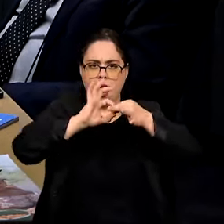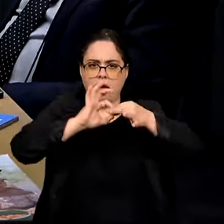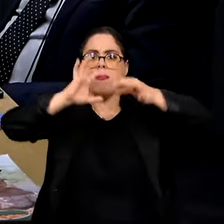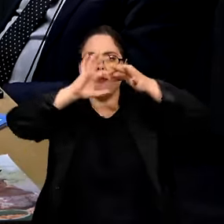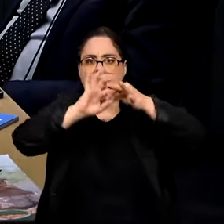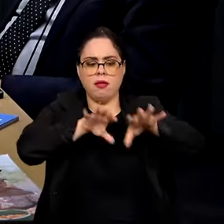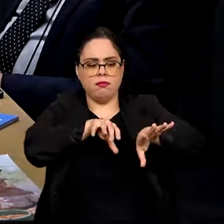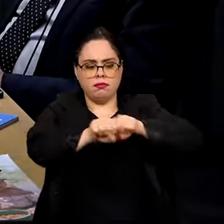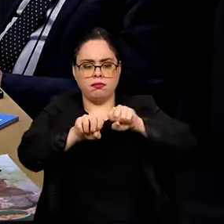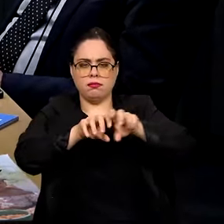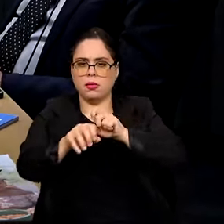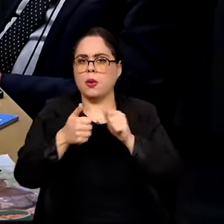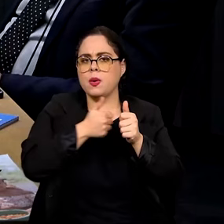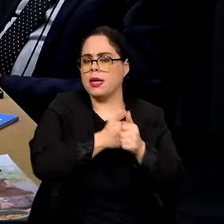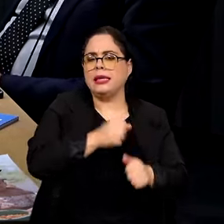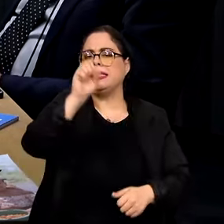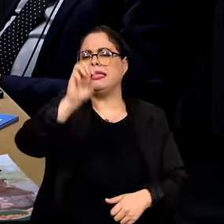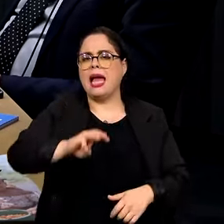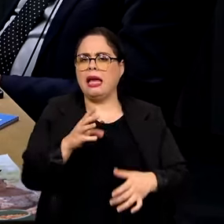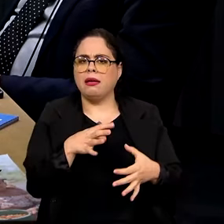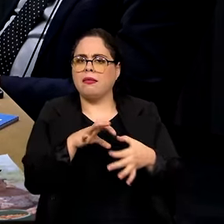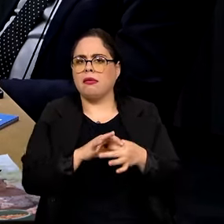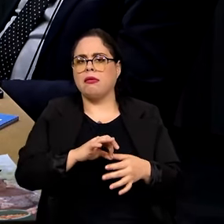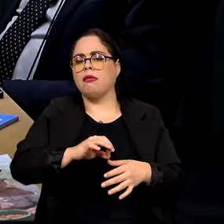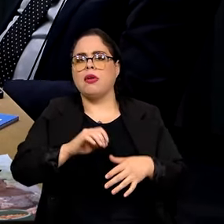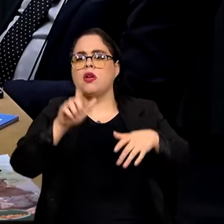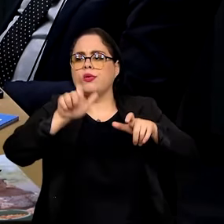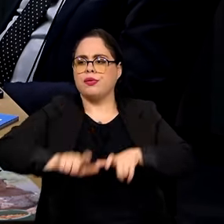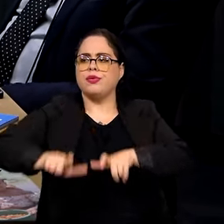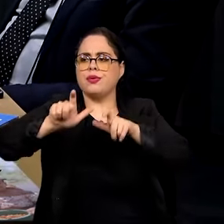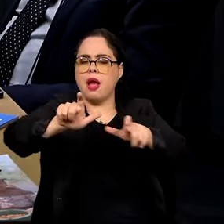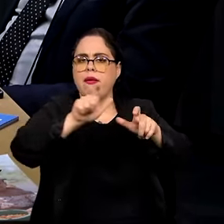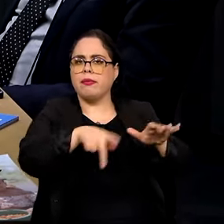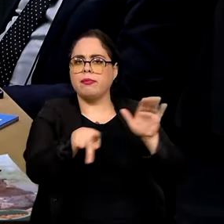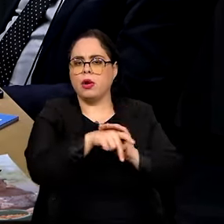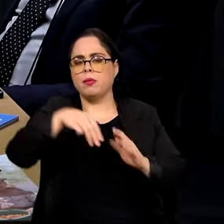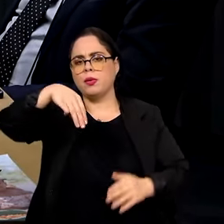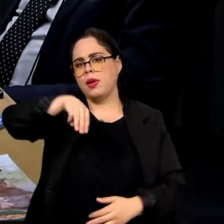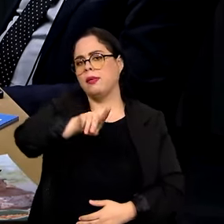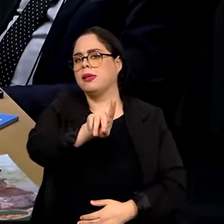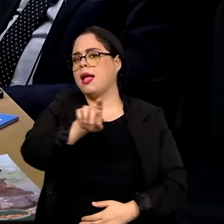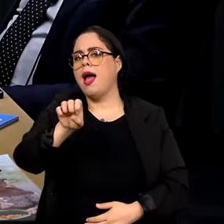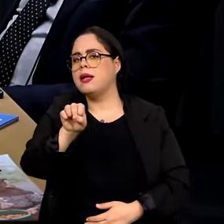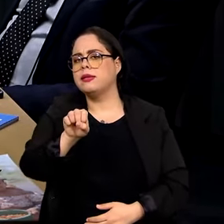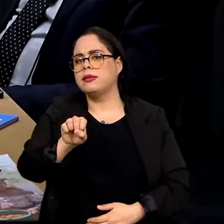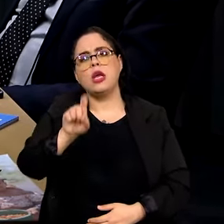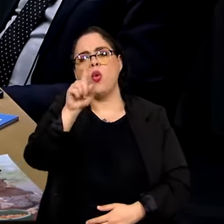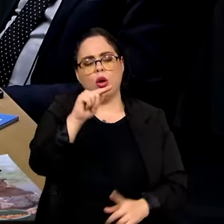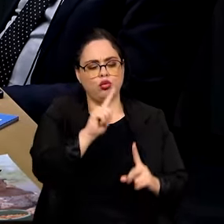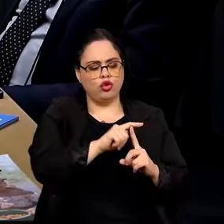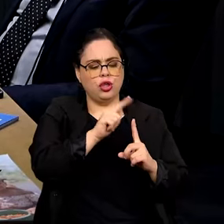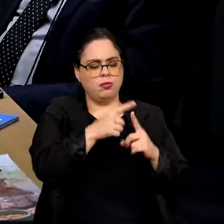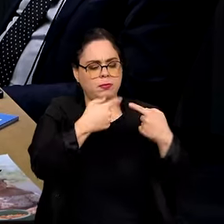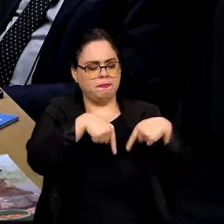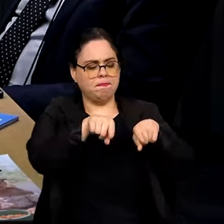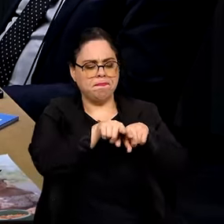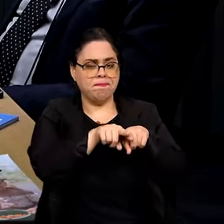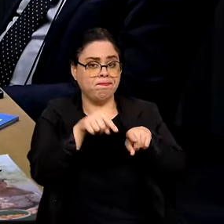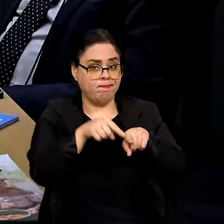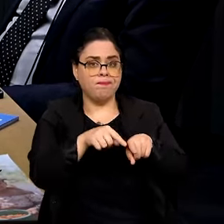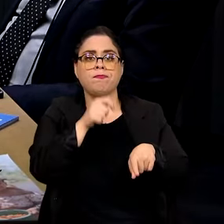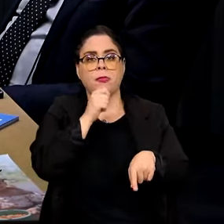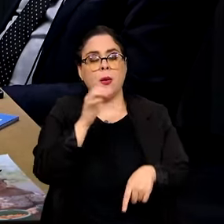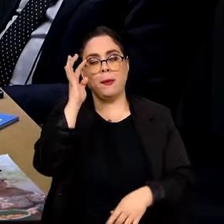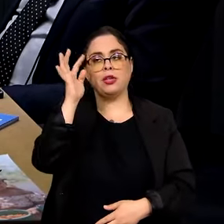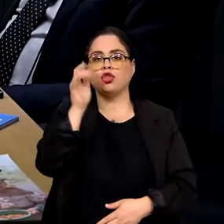processo de capacitação e de acompanhamento Quem são os parceiros locais do MDS Que tipo de parceria tá sendo construída porque eu